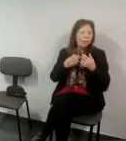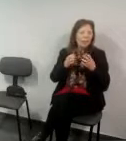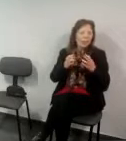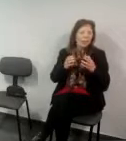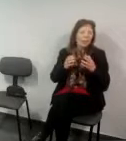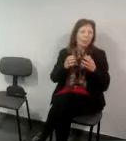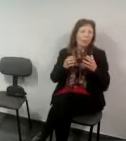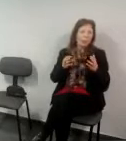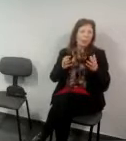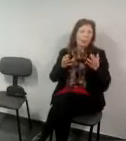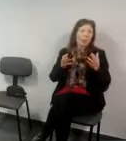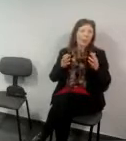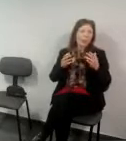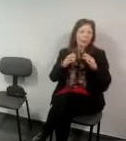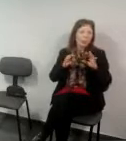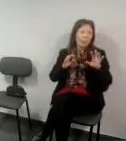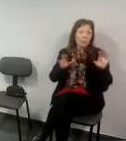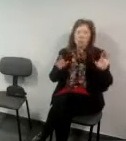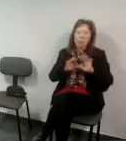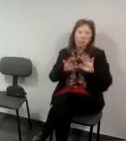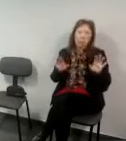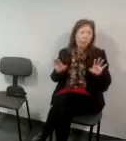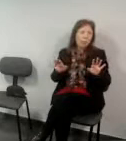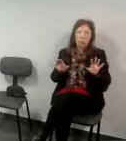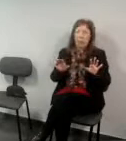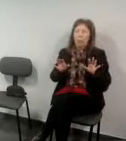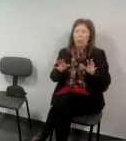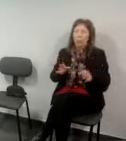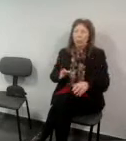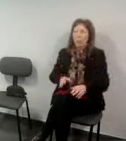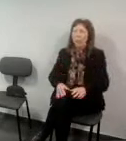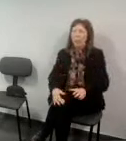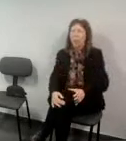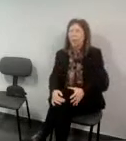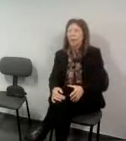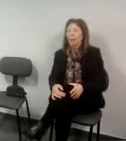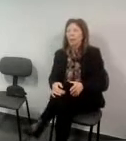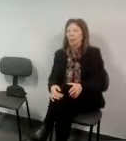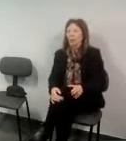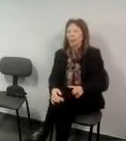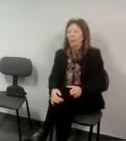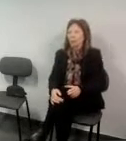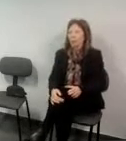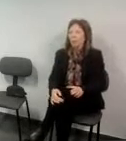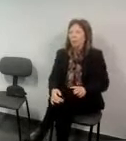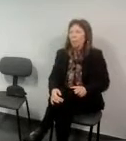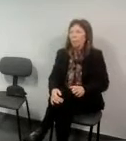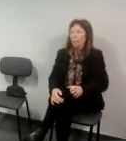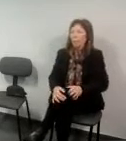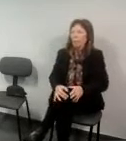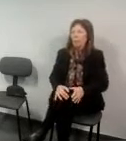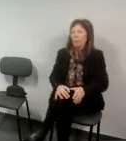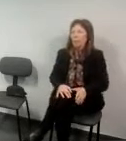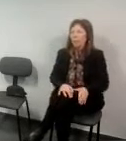Porque, porque não, você Mas trabalhou não- bem a coisa boa. Lá no começo do nosso estudo, nos primeiros que nós temos centro de força, nós colocamos o